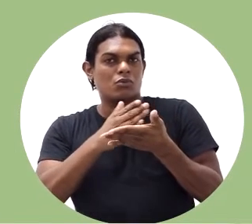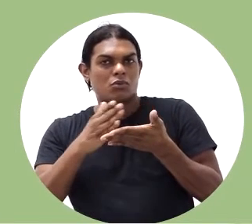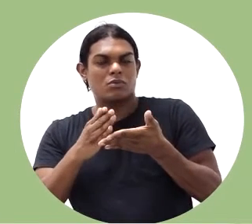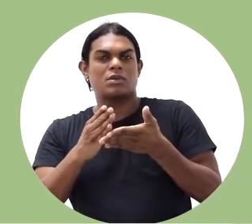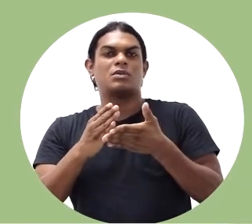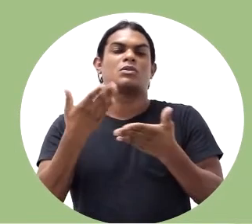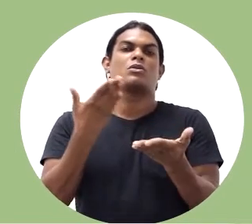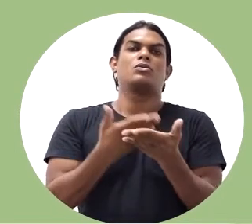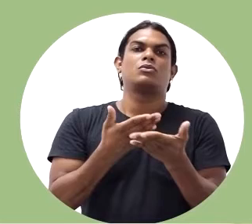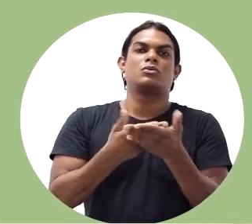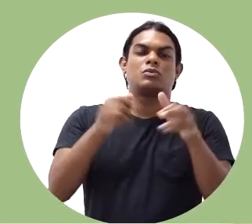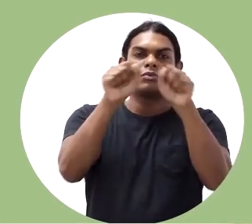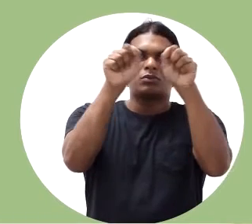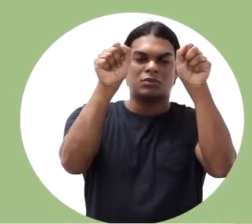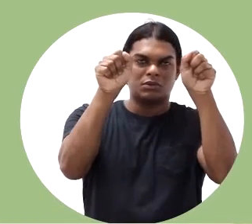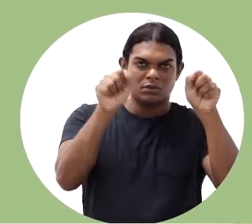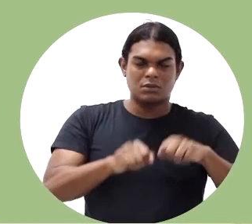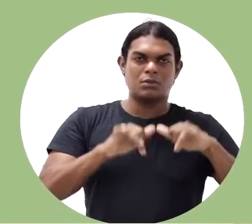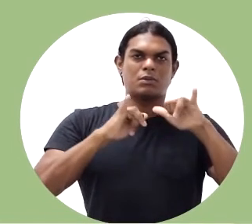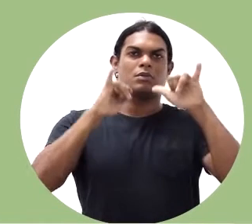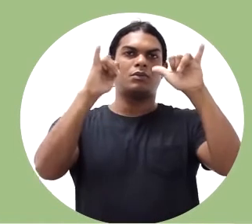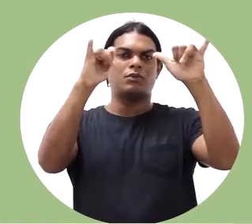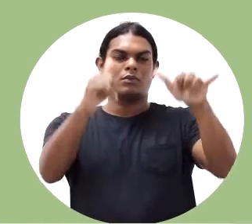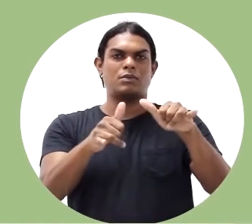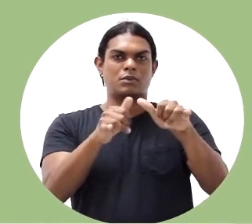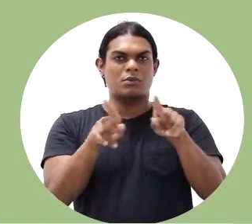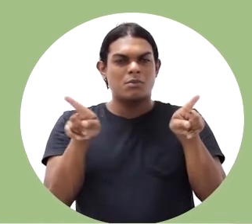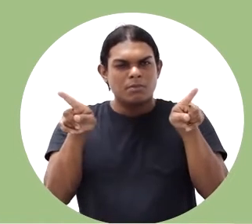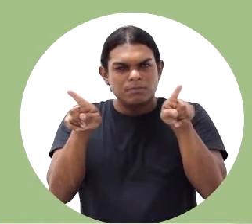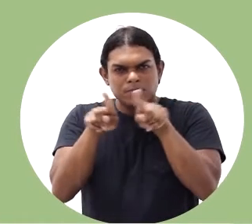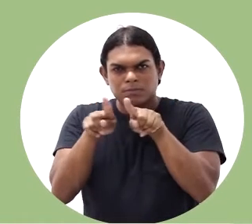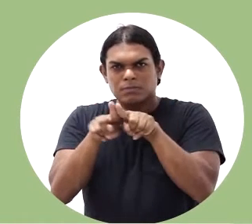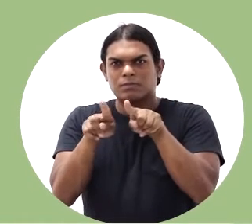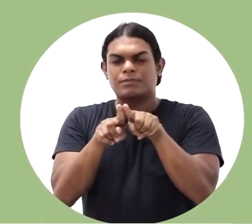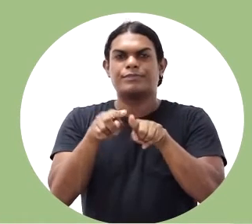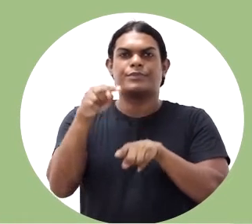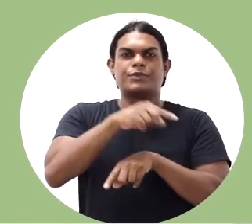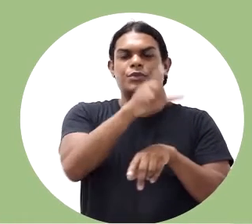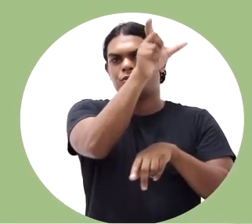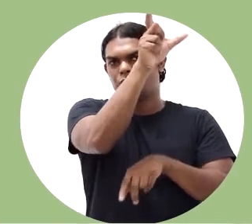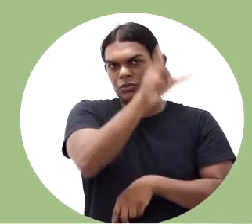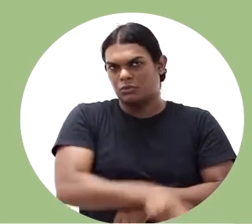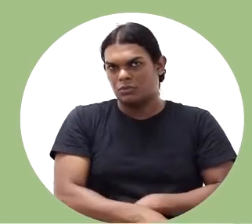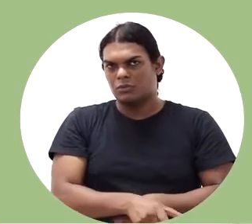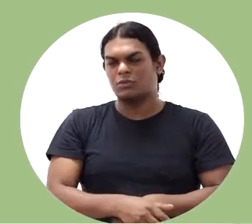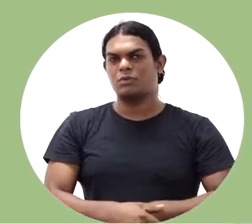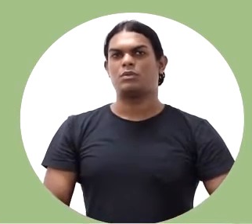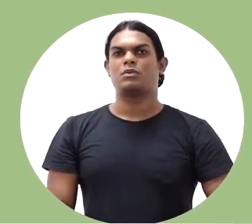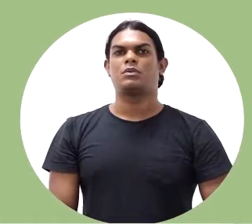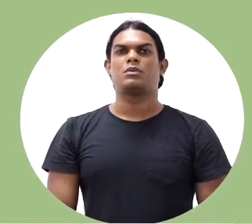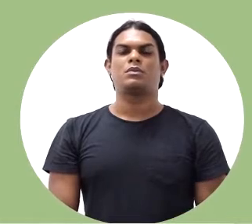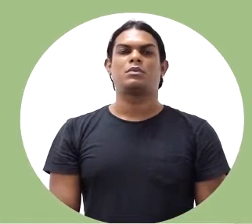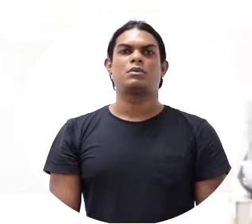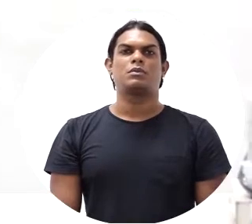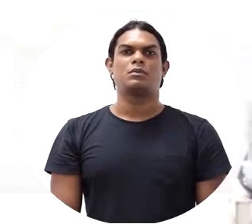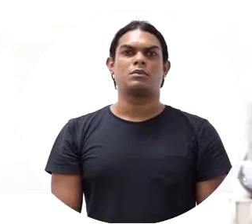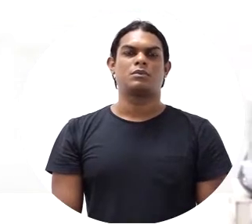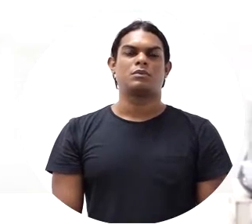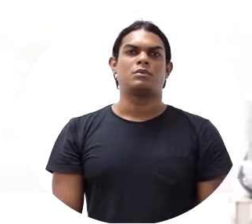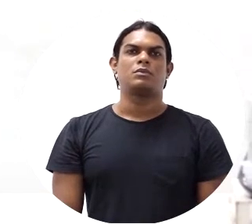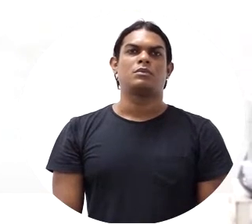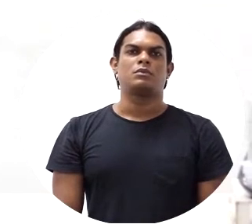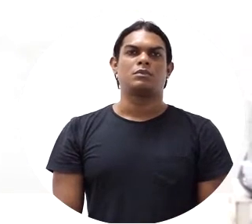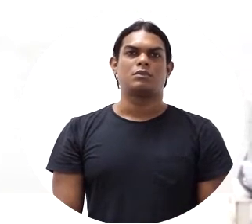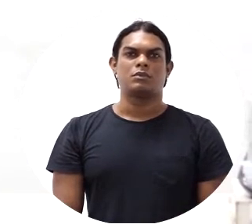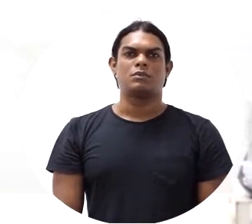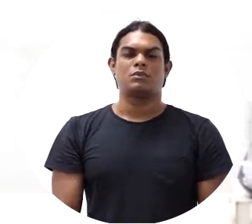dos sistemas de informação que estão mais próximos daquele que inicia o fluxo das informações na cadeia logística, que é o